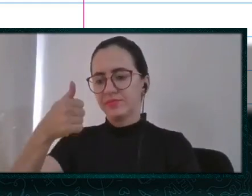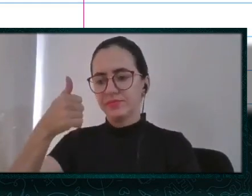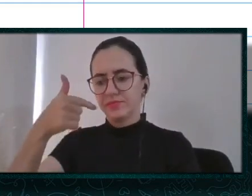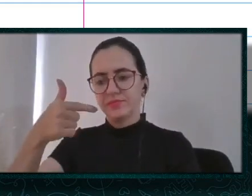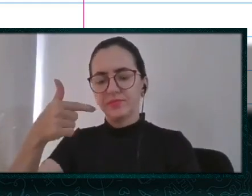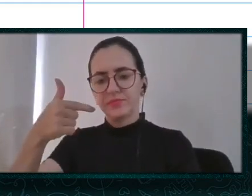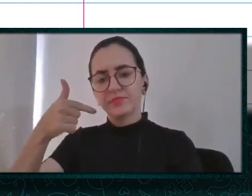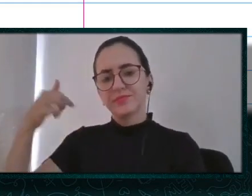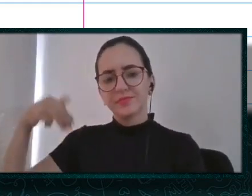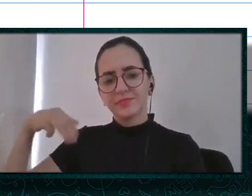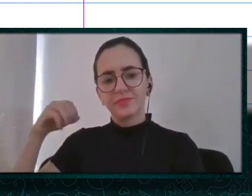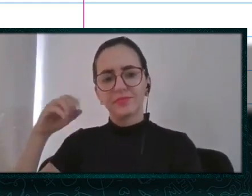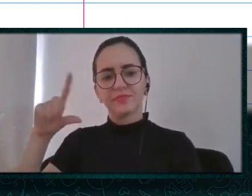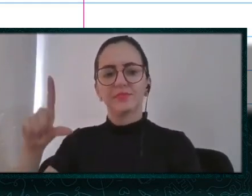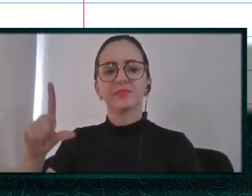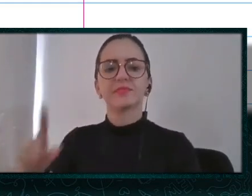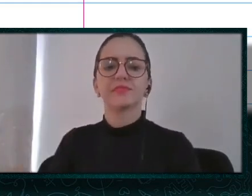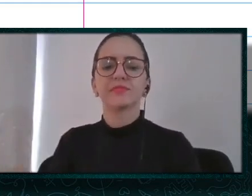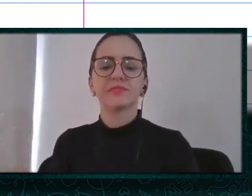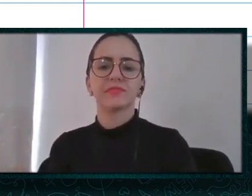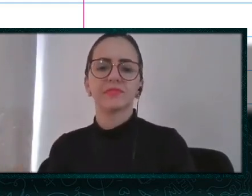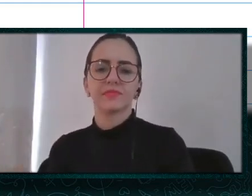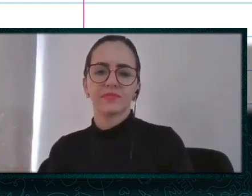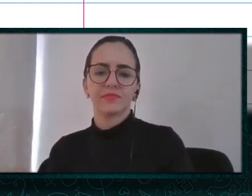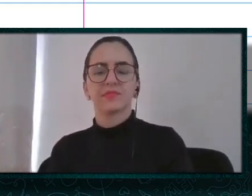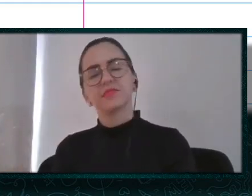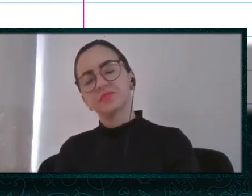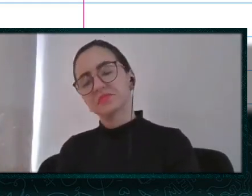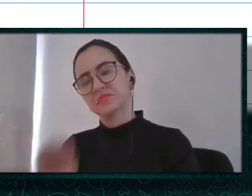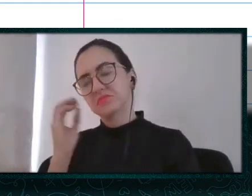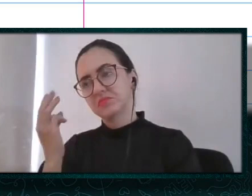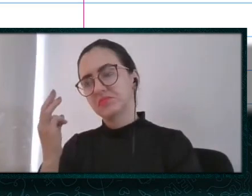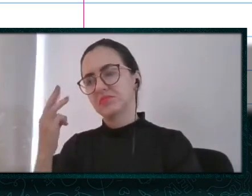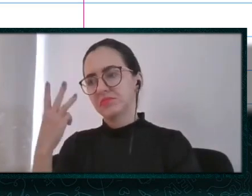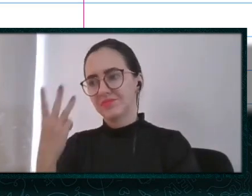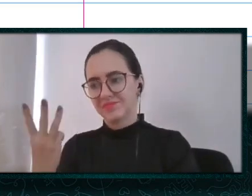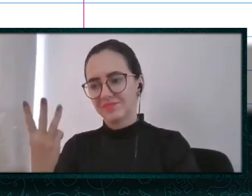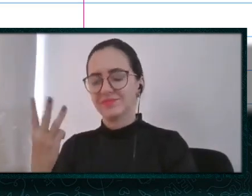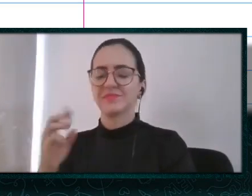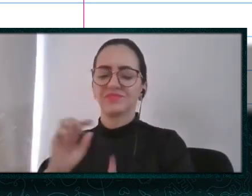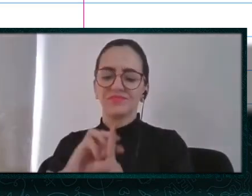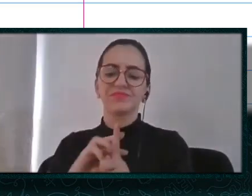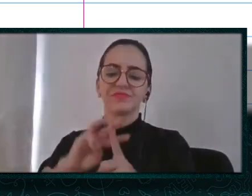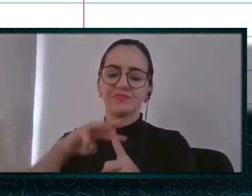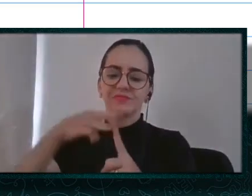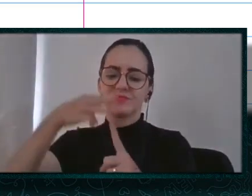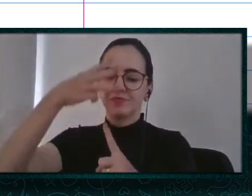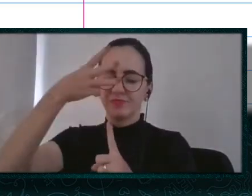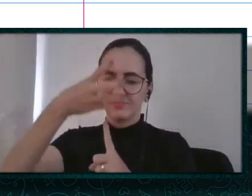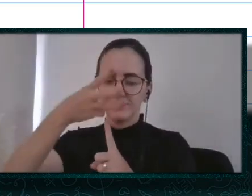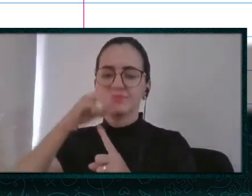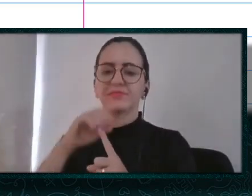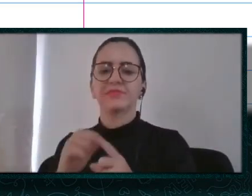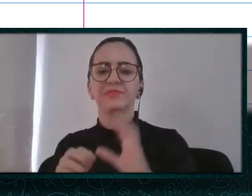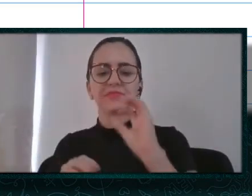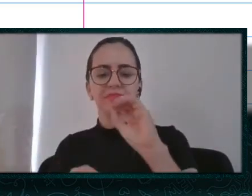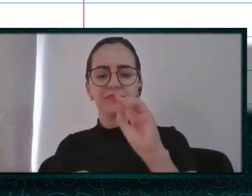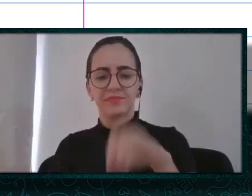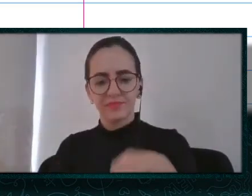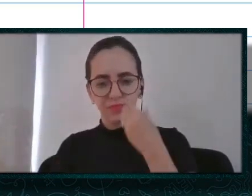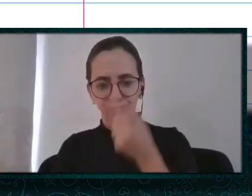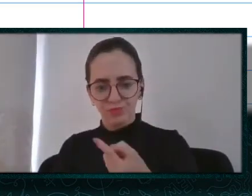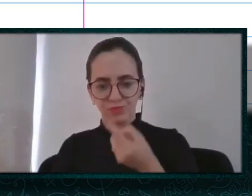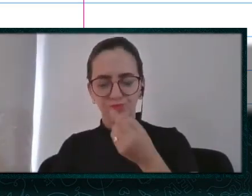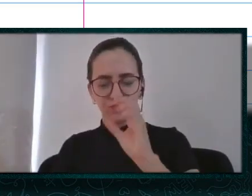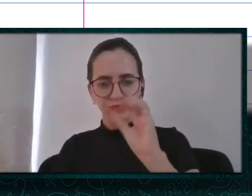a quantidade que tem aqui. Se fosse 3, eu ia produzir 3 vezes a quantidade. Se aqui for 0,06, aqui ia